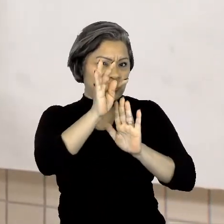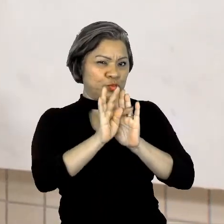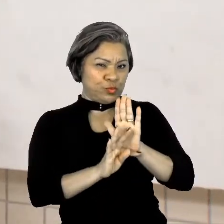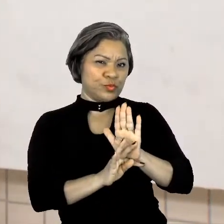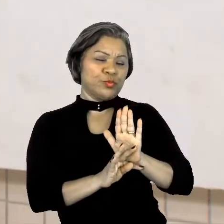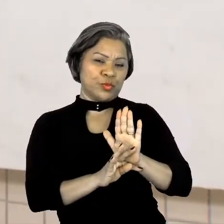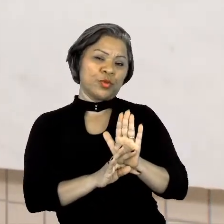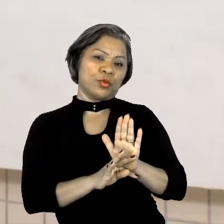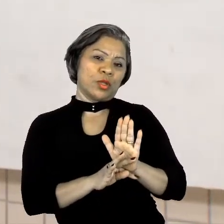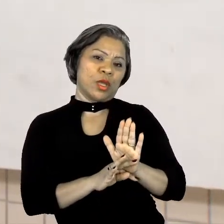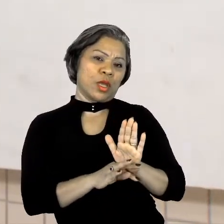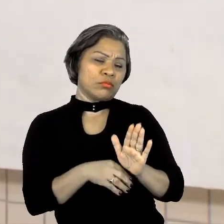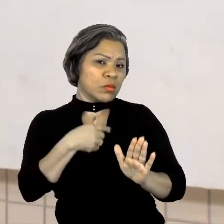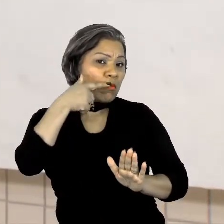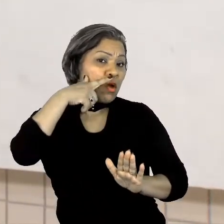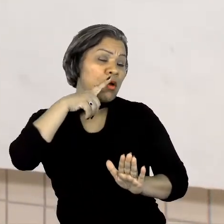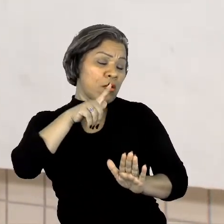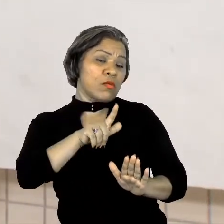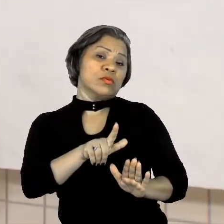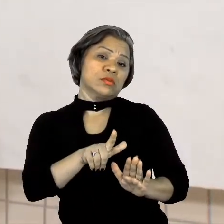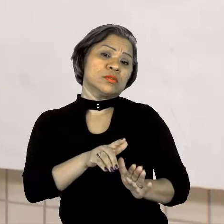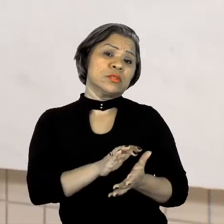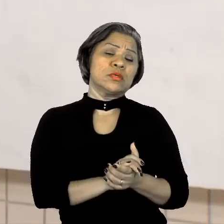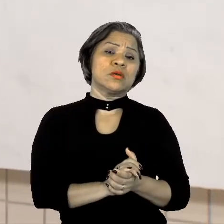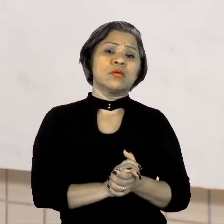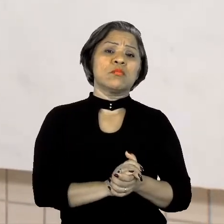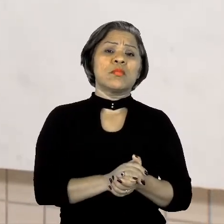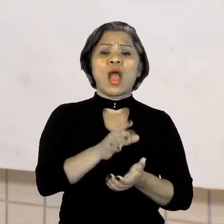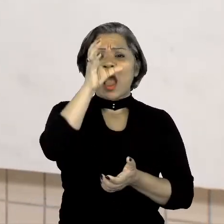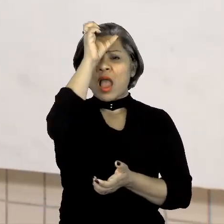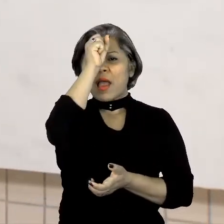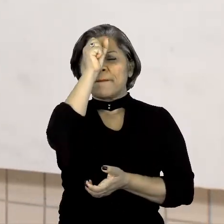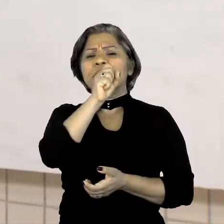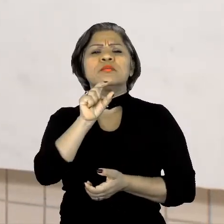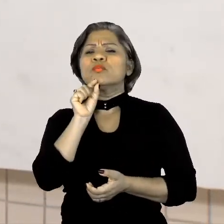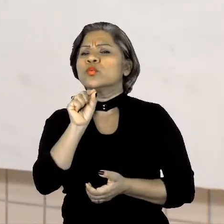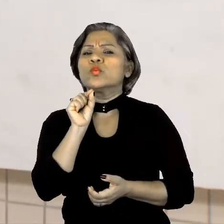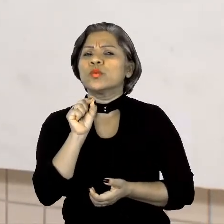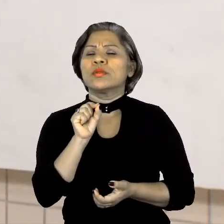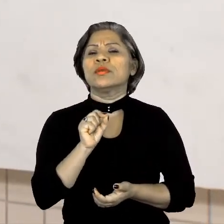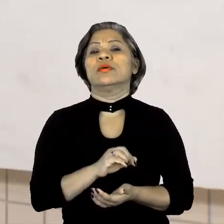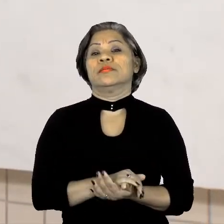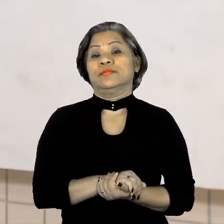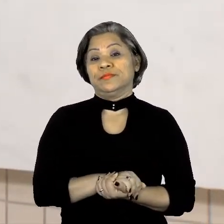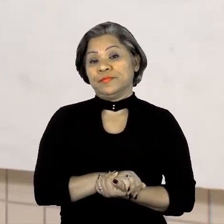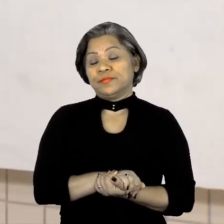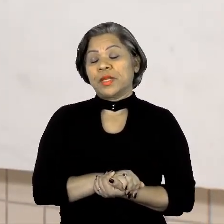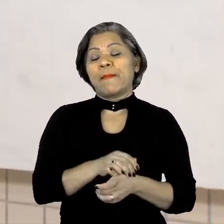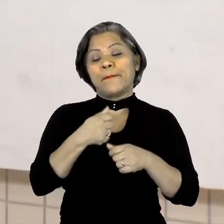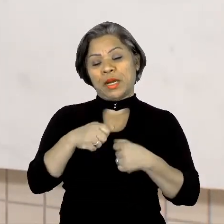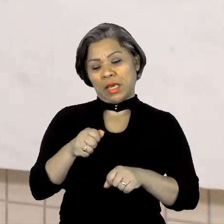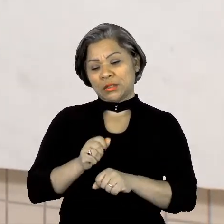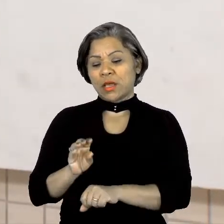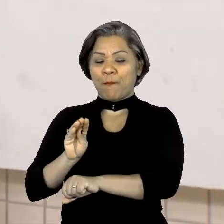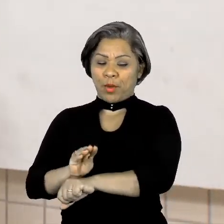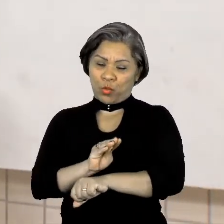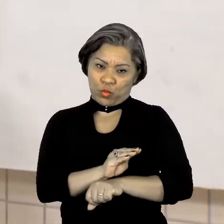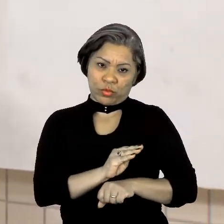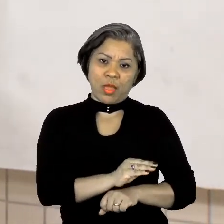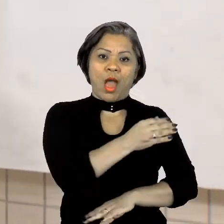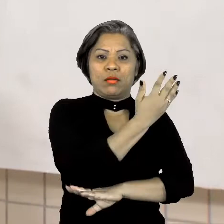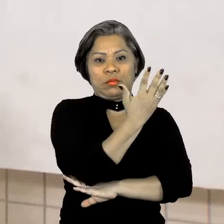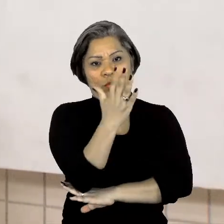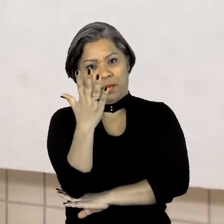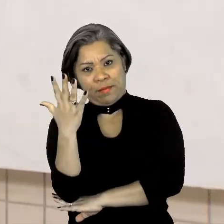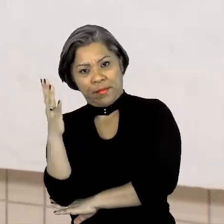foi alcançado e o que eles aprenderam com tudo isso, com que devemos preservar o meio ambiente, cuidar